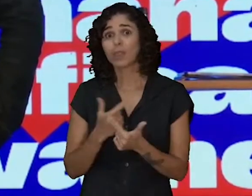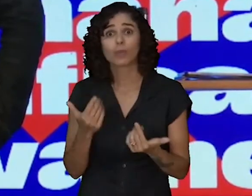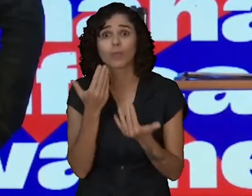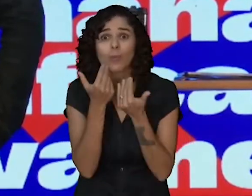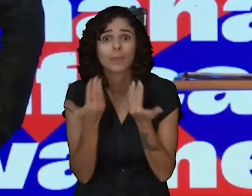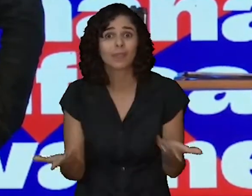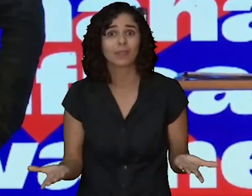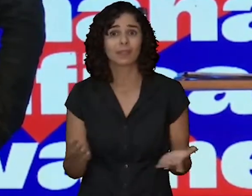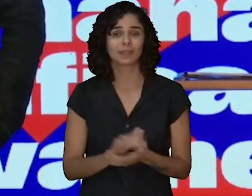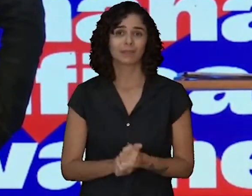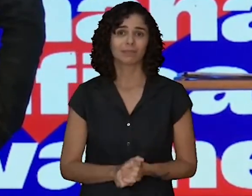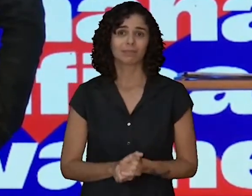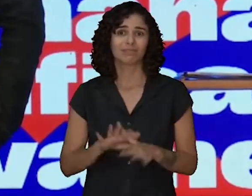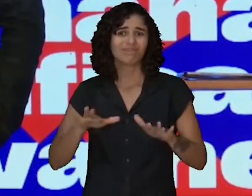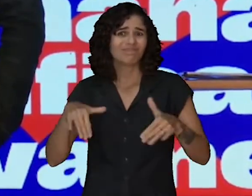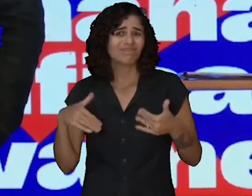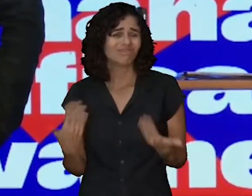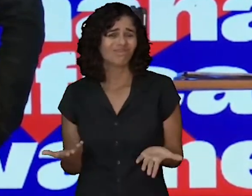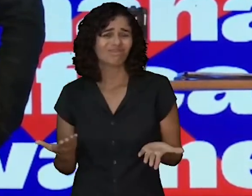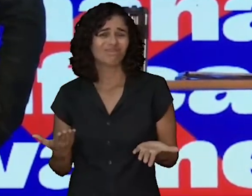Quem é o TCU